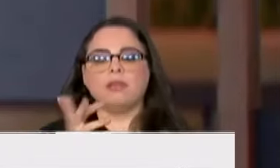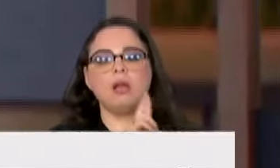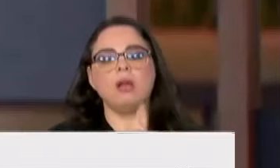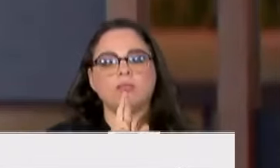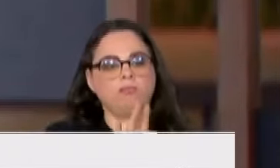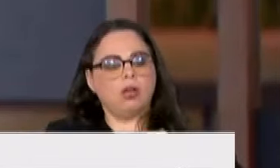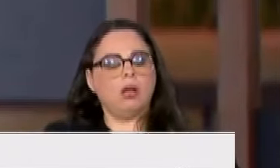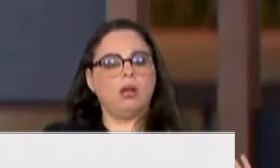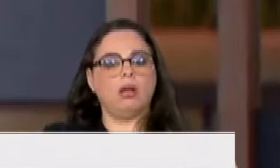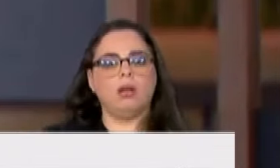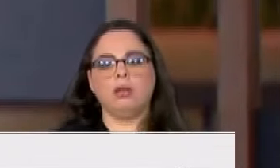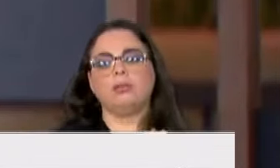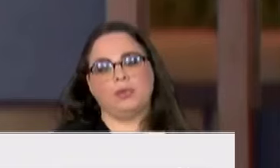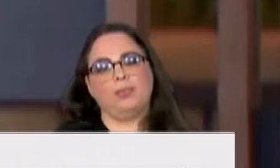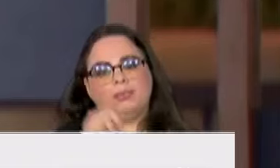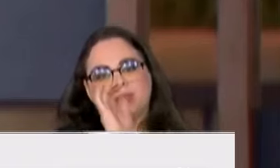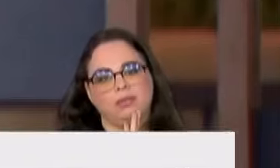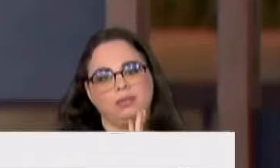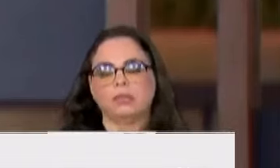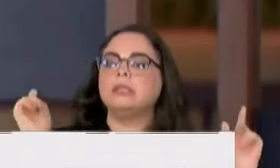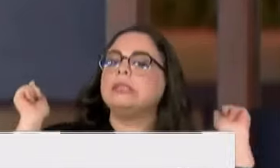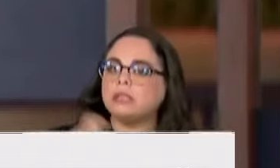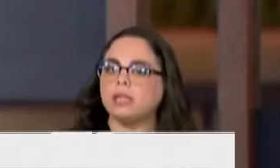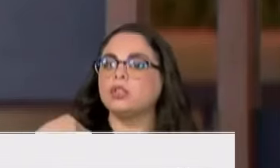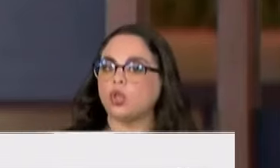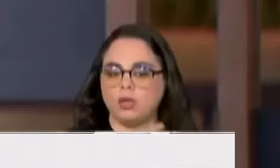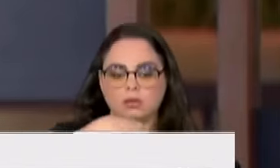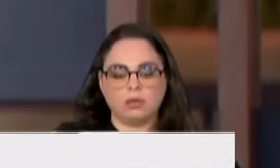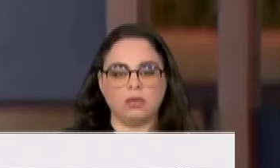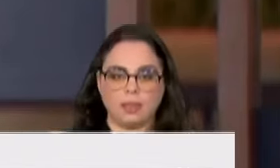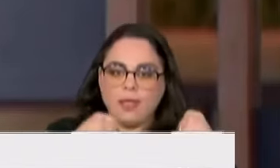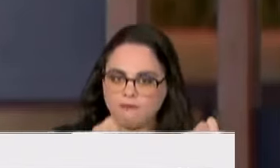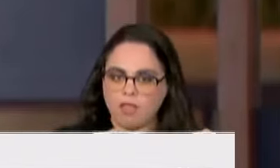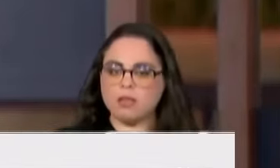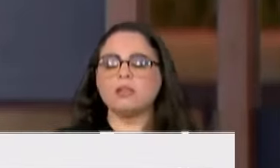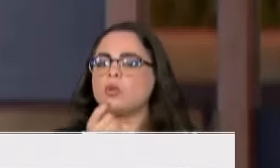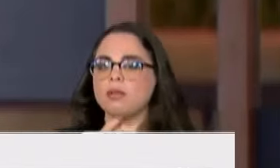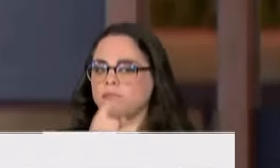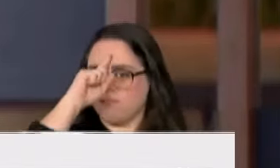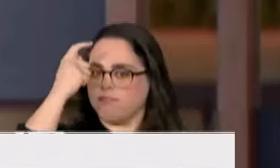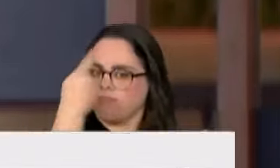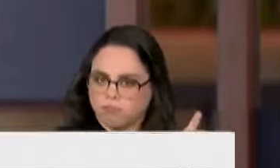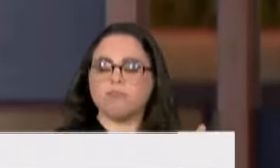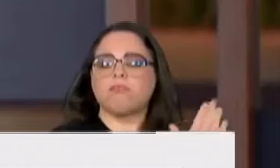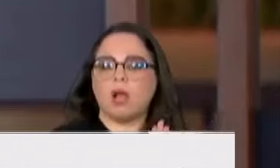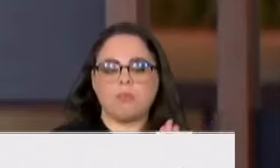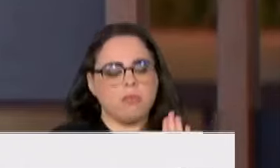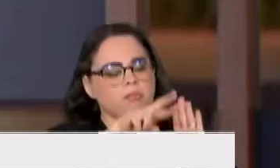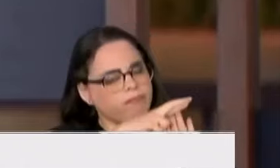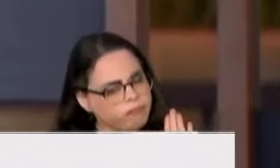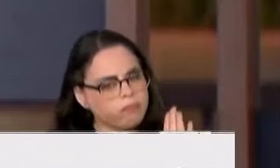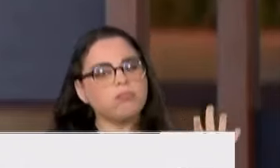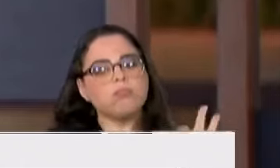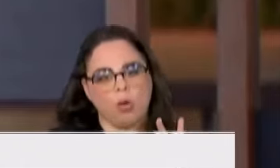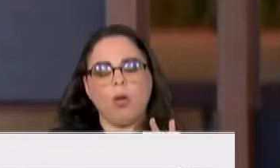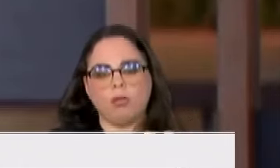brasileira. E cabe a nós, do Ministério da Defesa, cumprir o desejo e as determinações